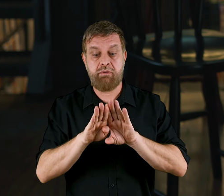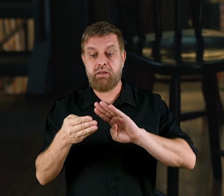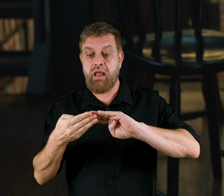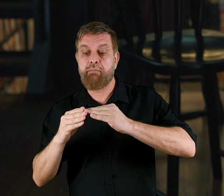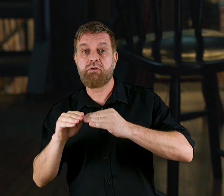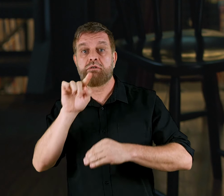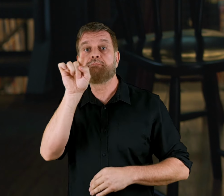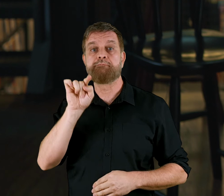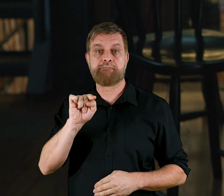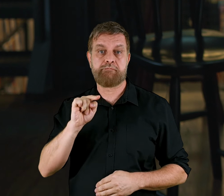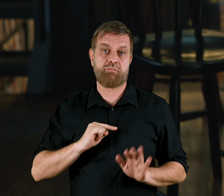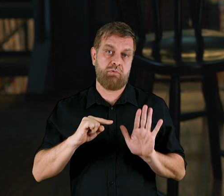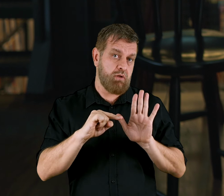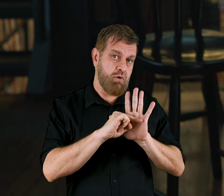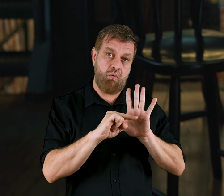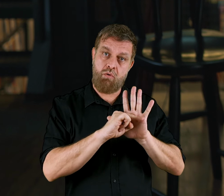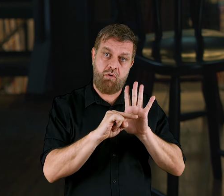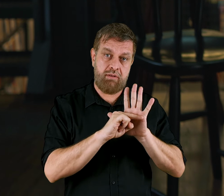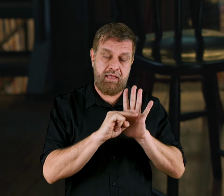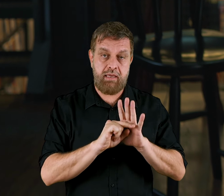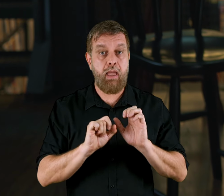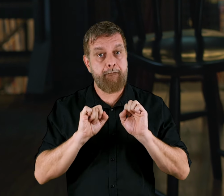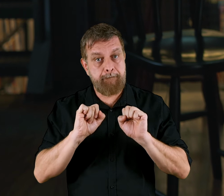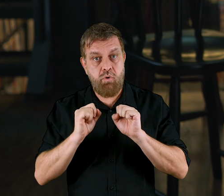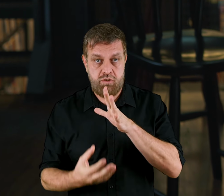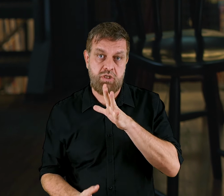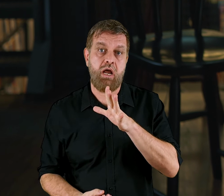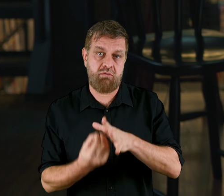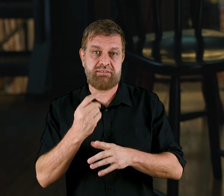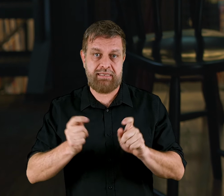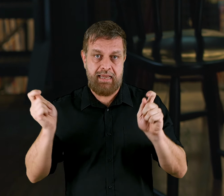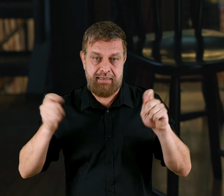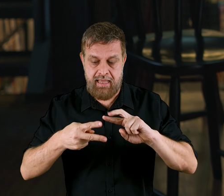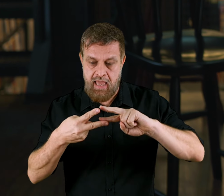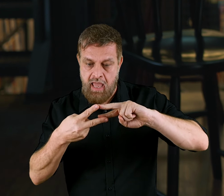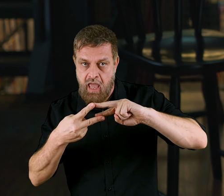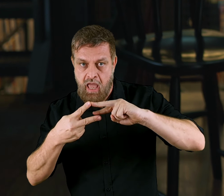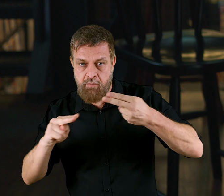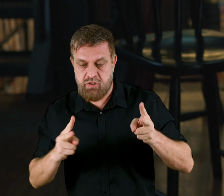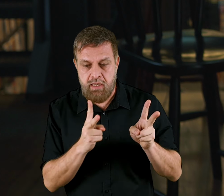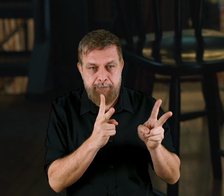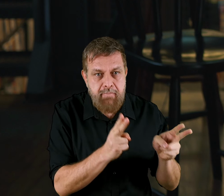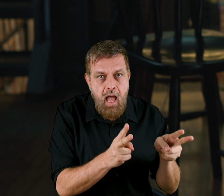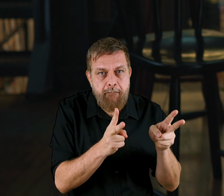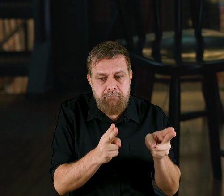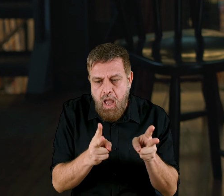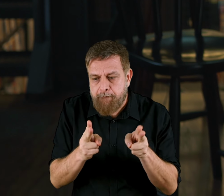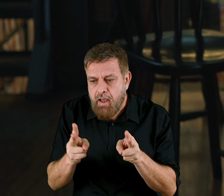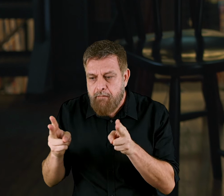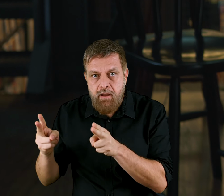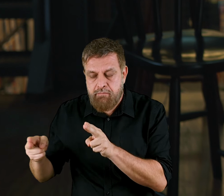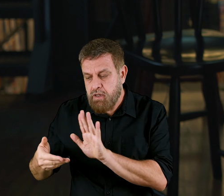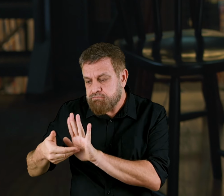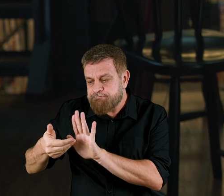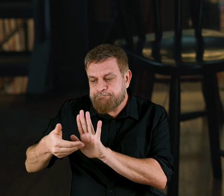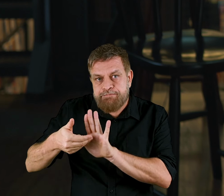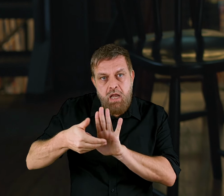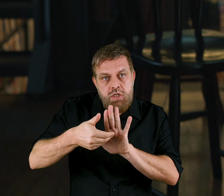não há nada que negue o fato de que biologicamente é possível editar os genes, sequenciar esses genes e eliminar